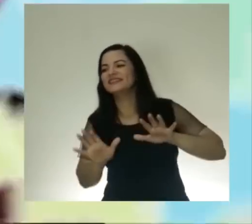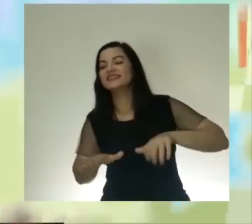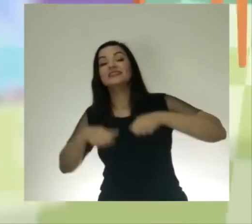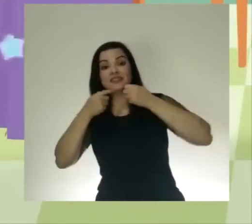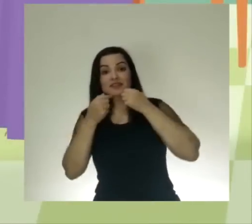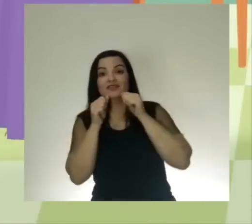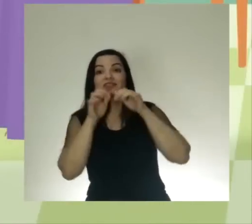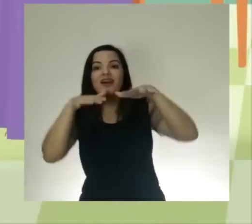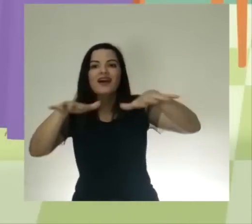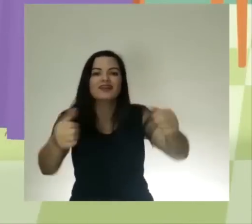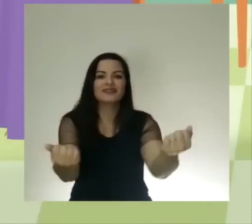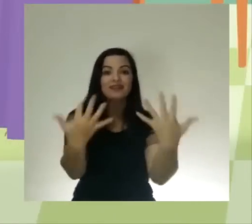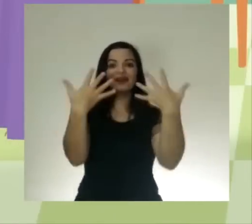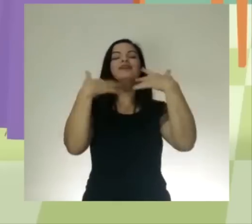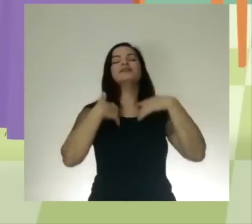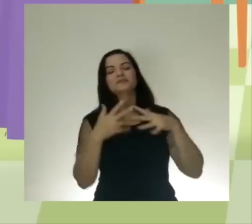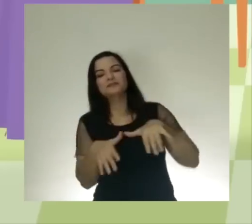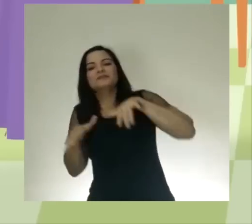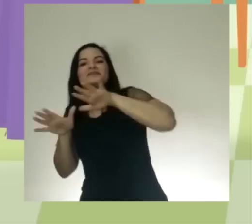assim.